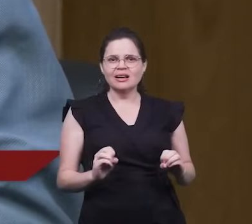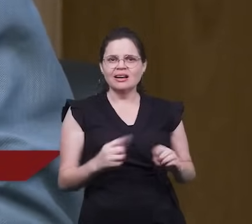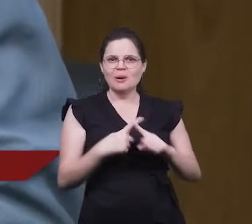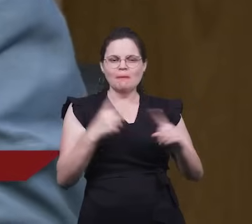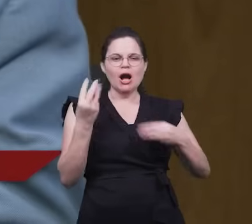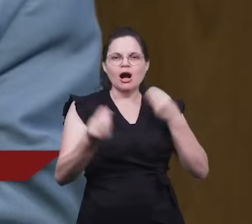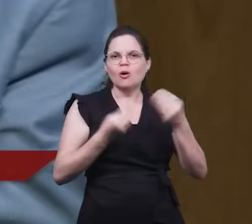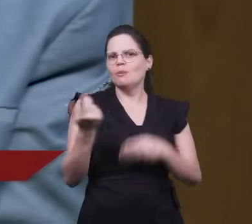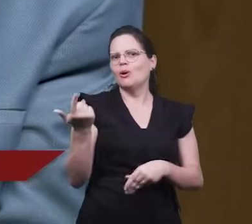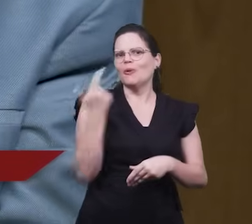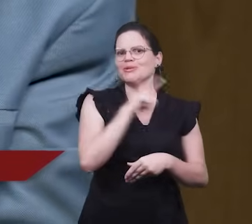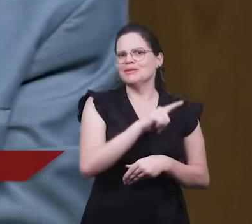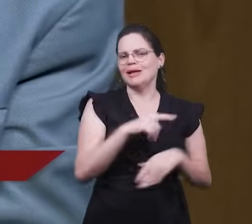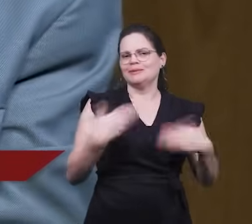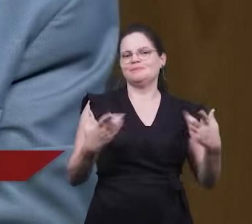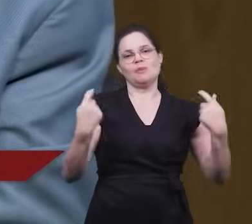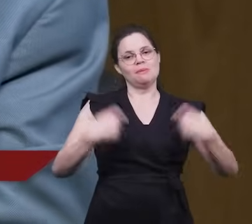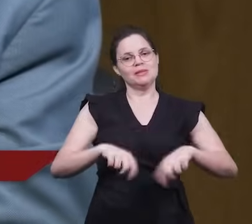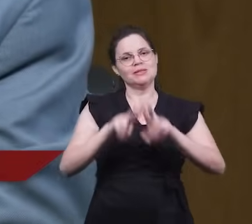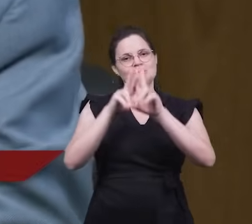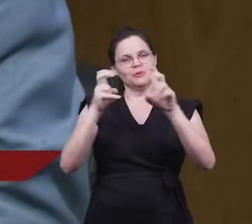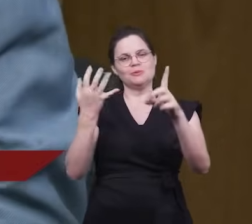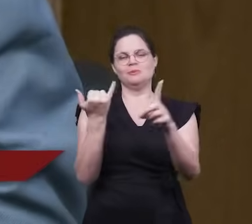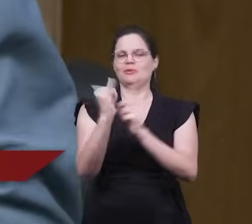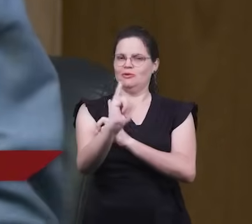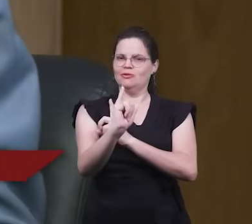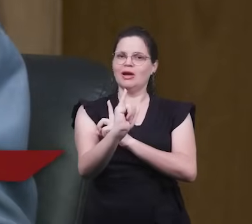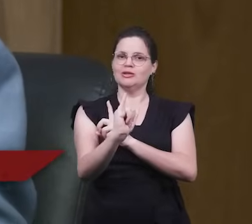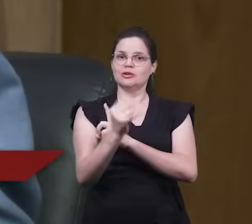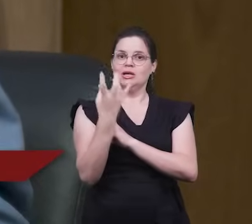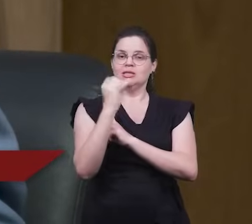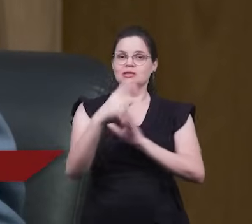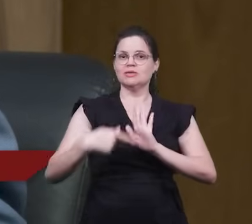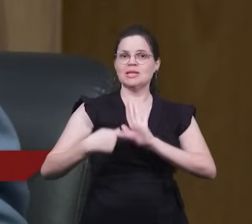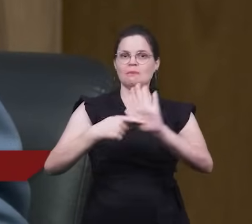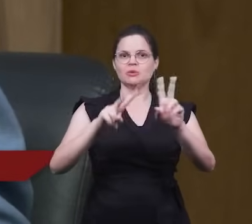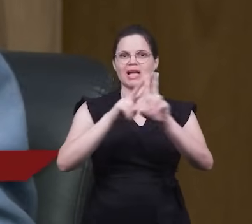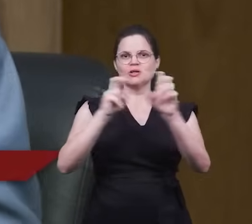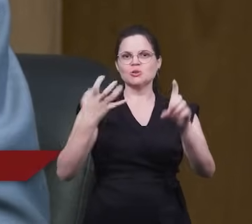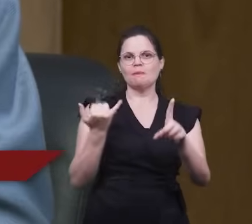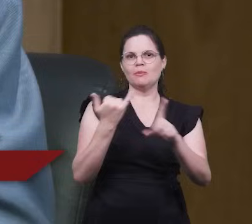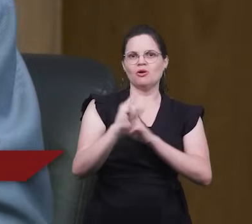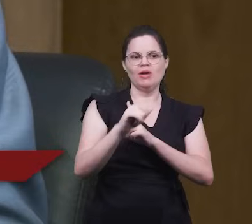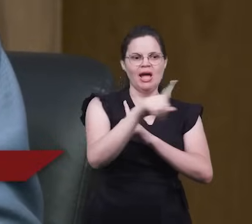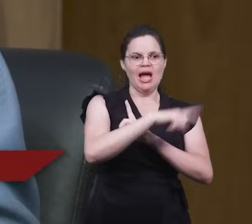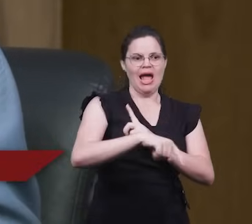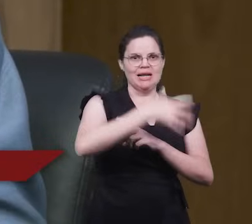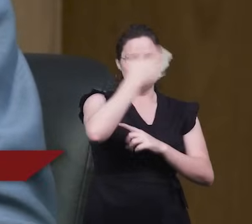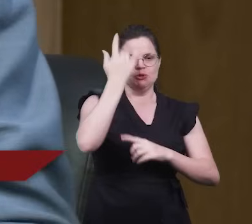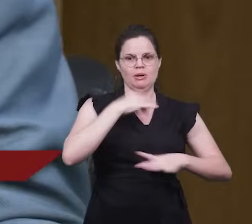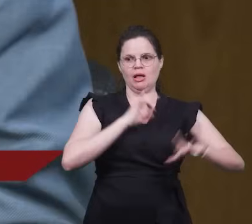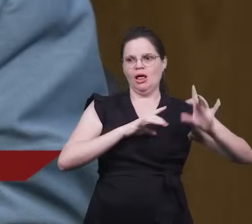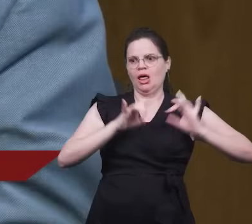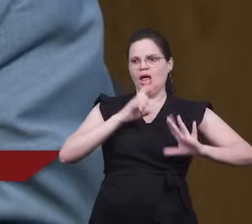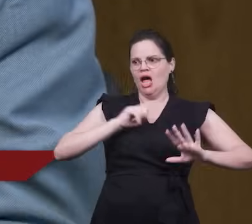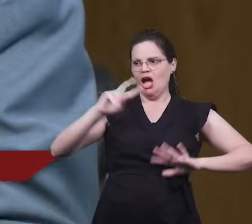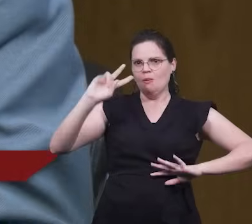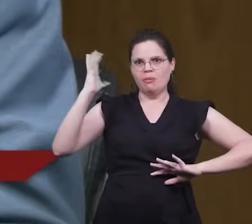nada. Quando você traz os aspectos proféticos, você está fazendo medo. Você não está trazendo as pessoas para